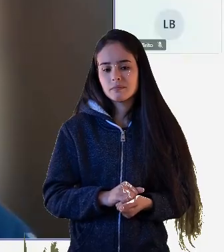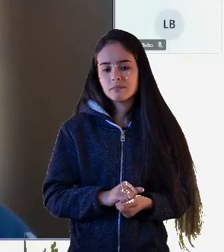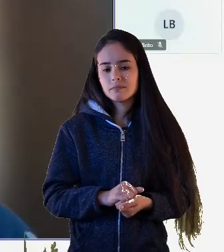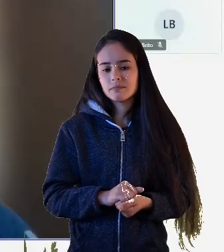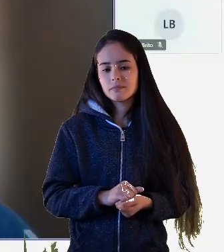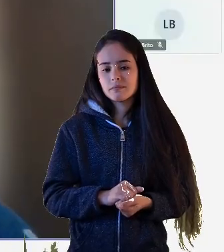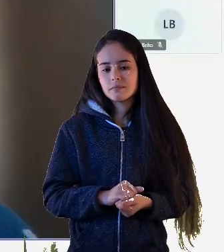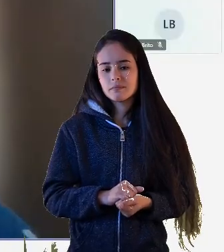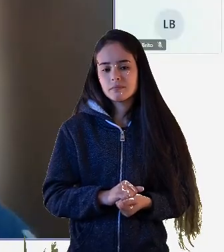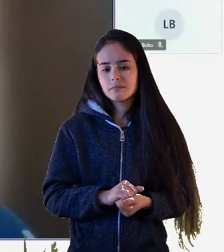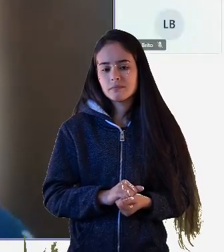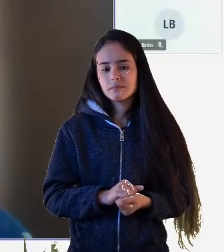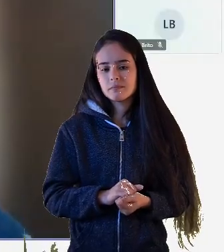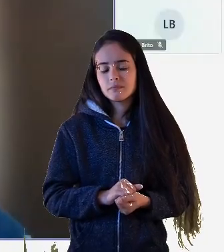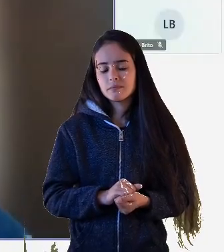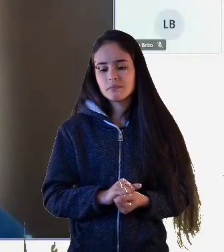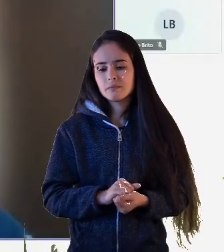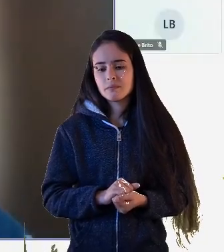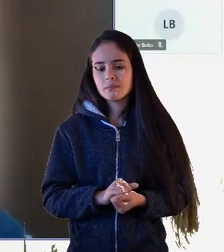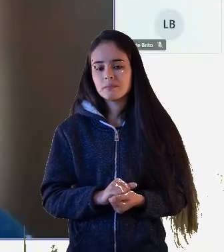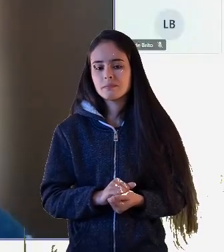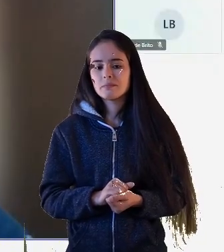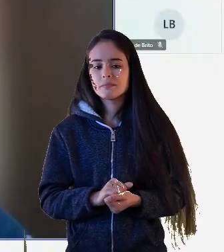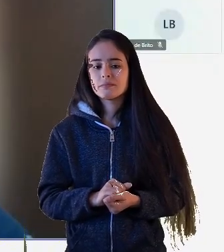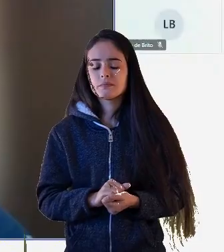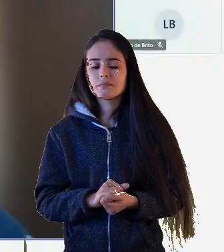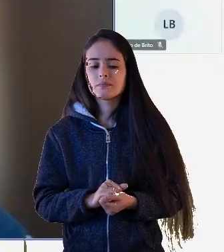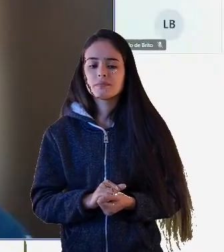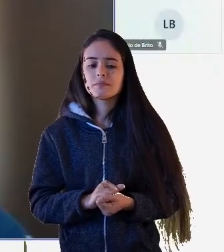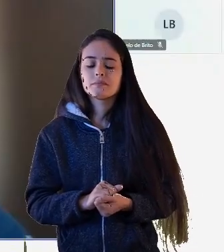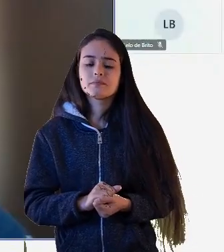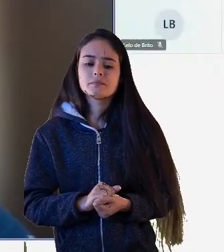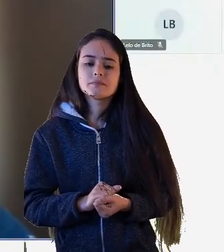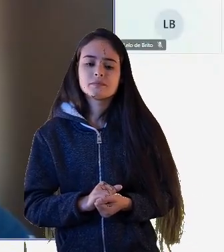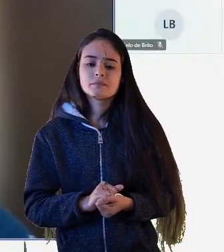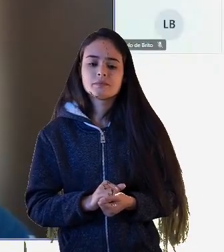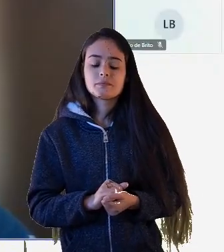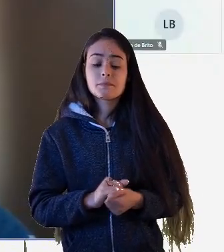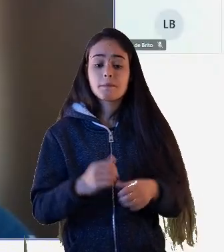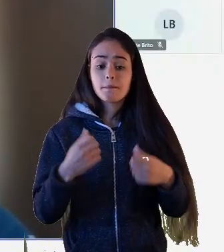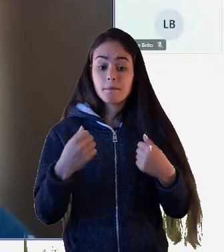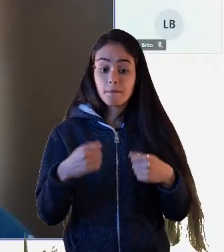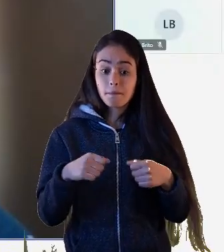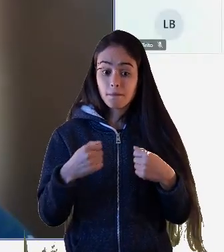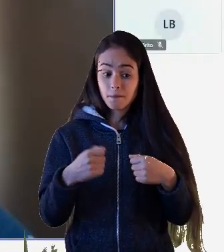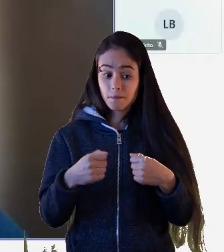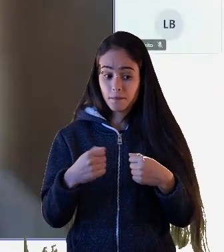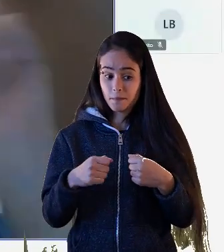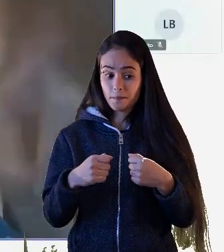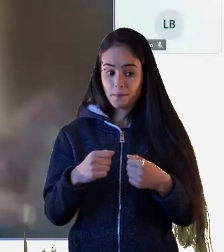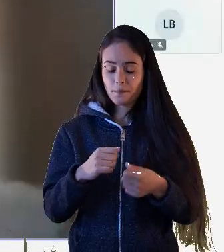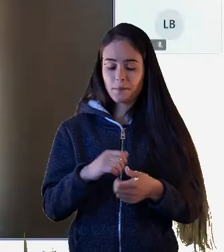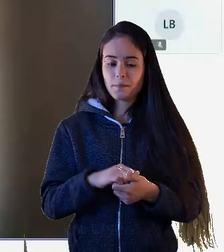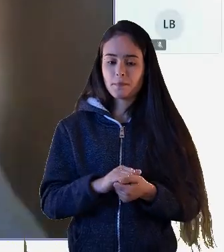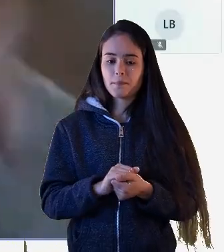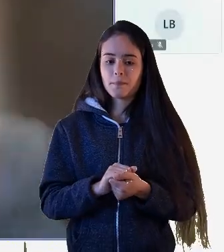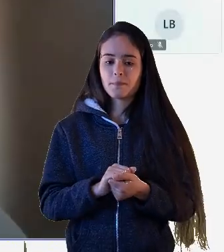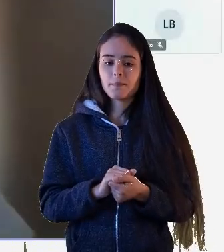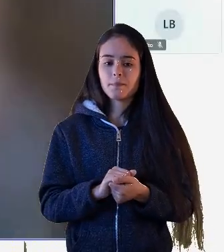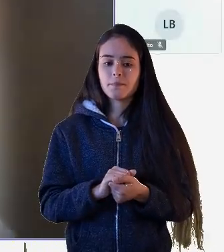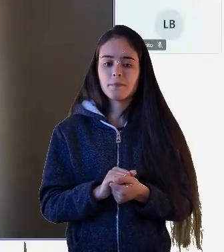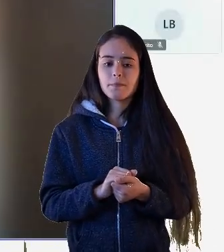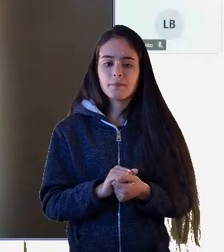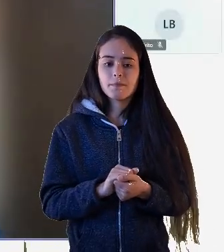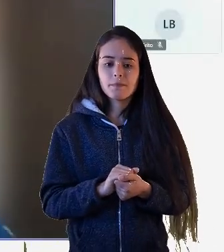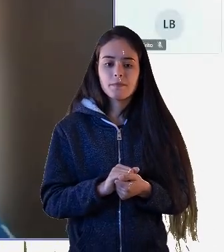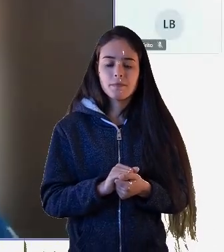que a gente leva muito a sério, né? Que não é uma coisa assim deliberada, de dizer, né? Esse é preto, esse é branco, esse é,